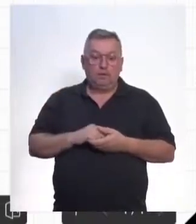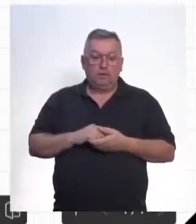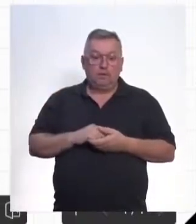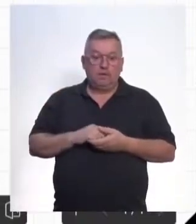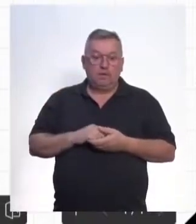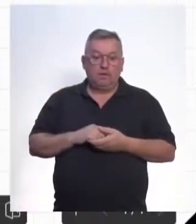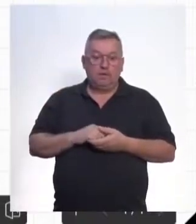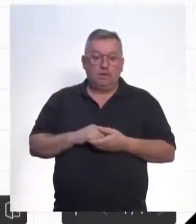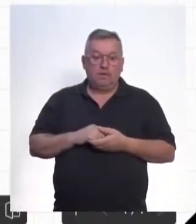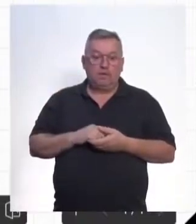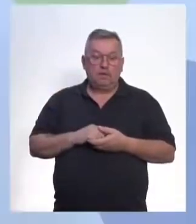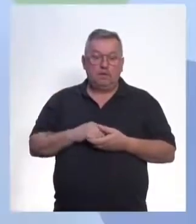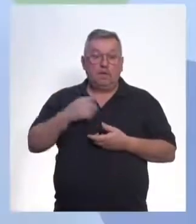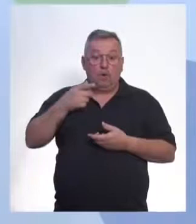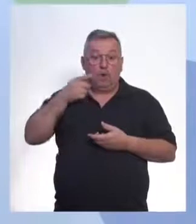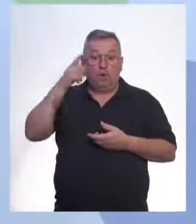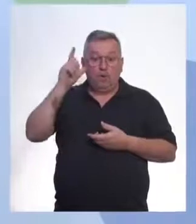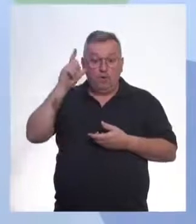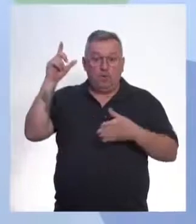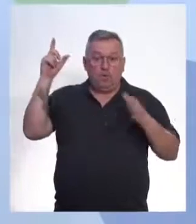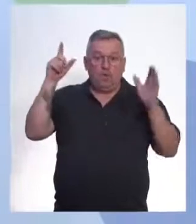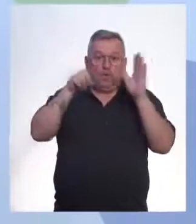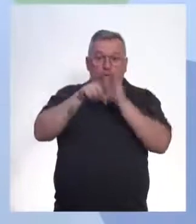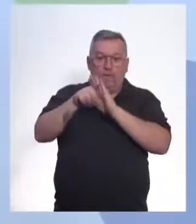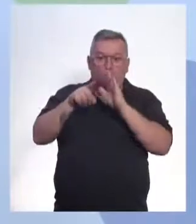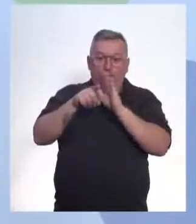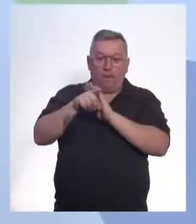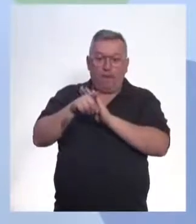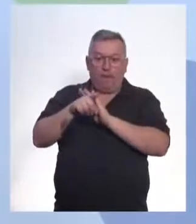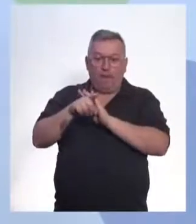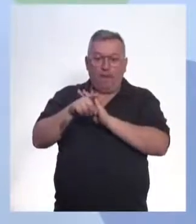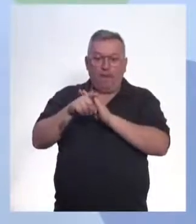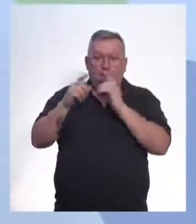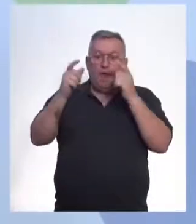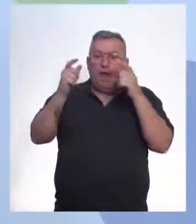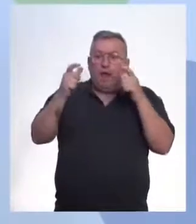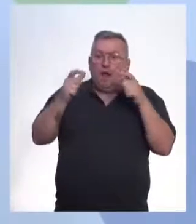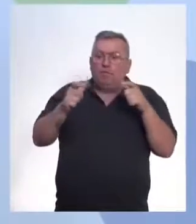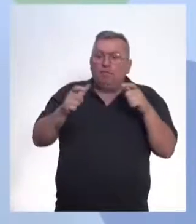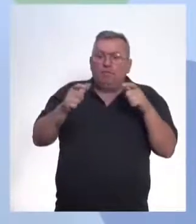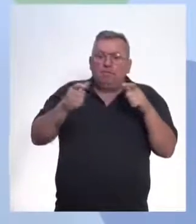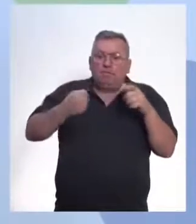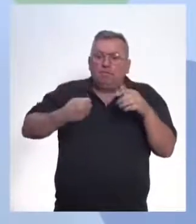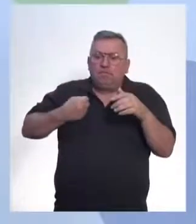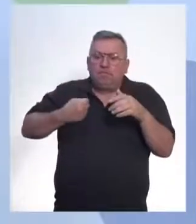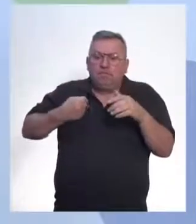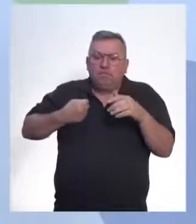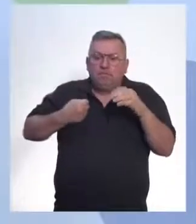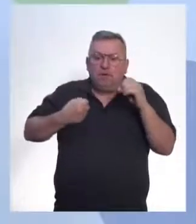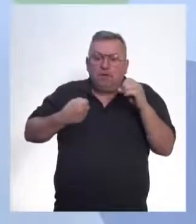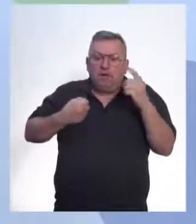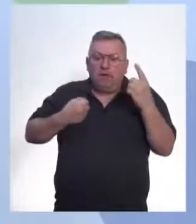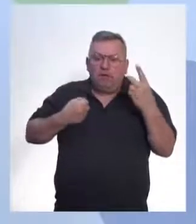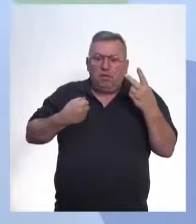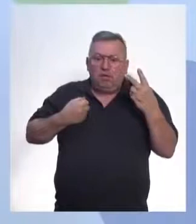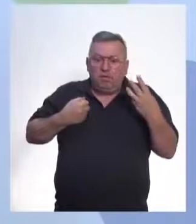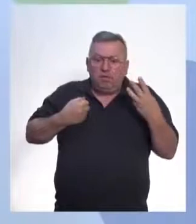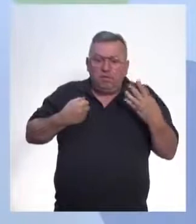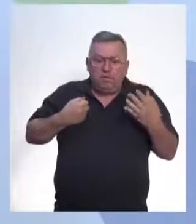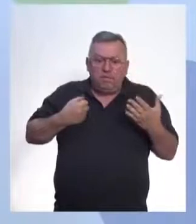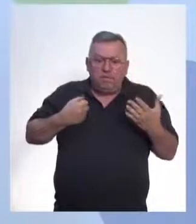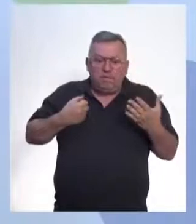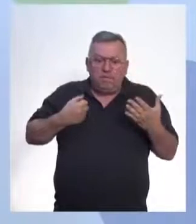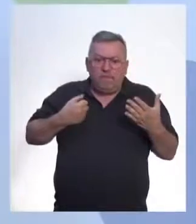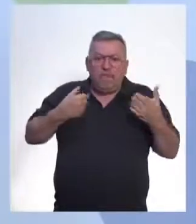Fala. Ontem foi uma das perguntas, inclusive, ali, é da onde surgiu esses números 0, 1, 2,